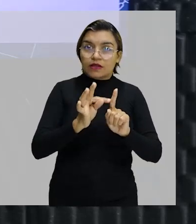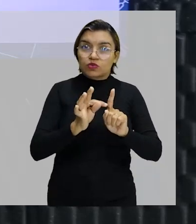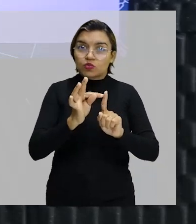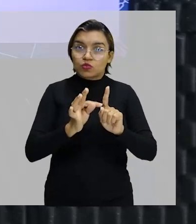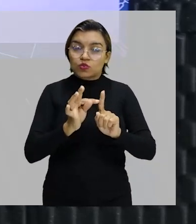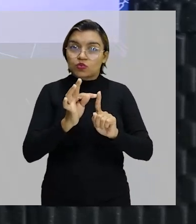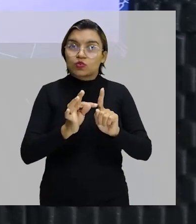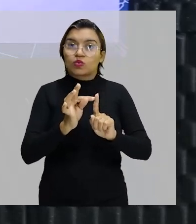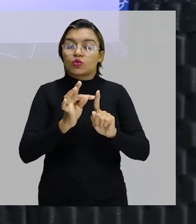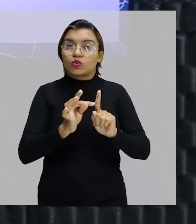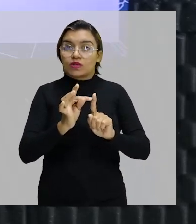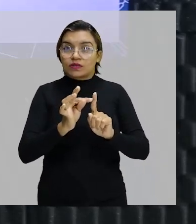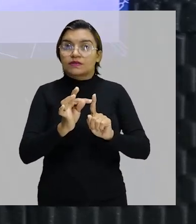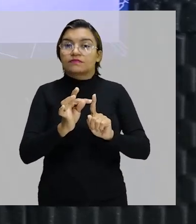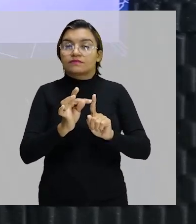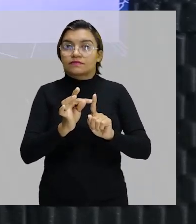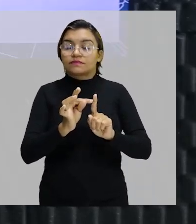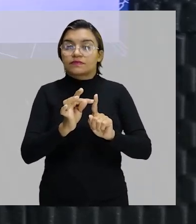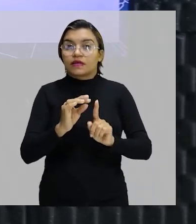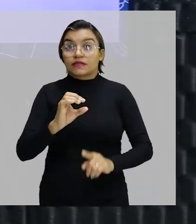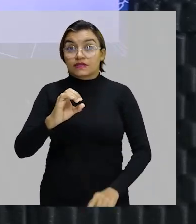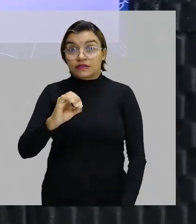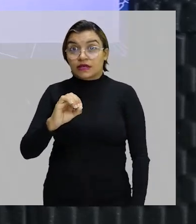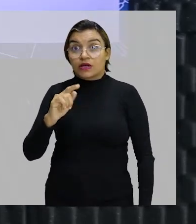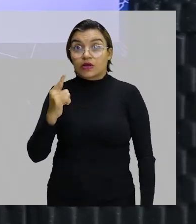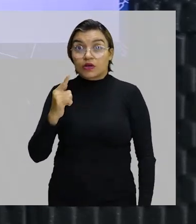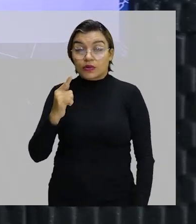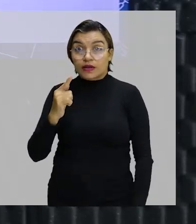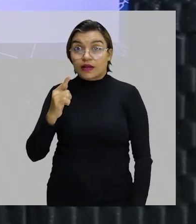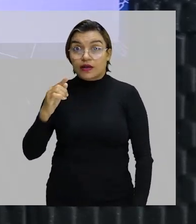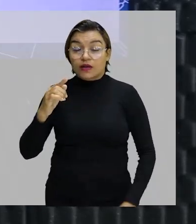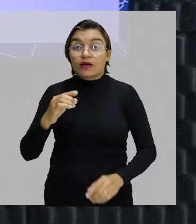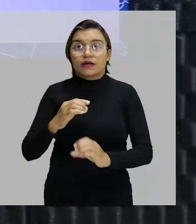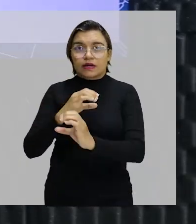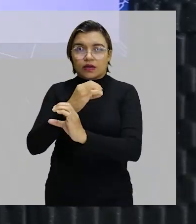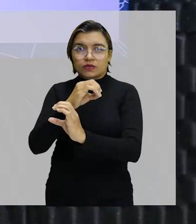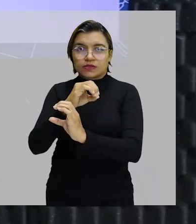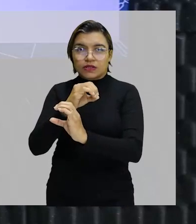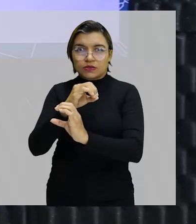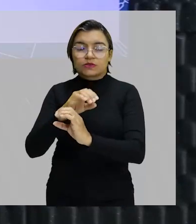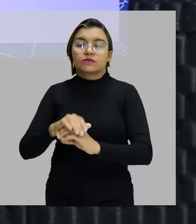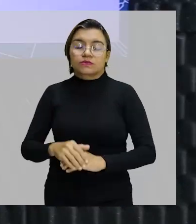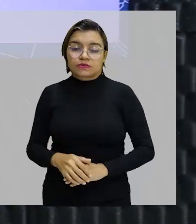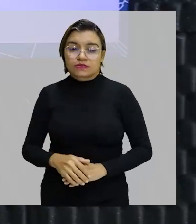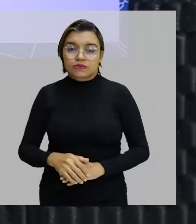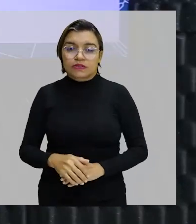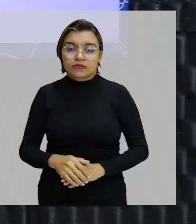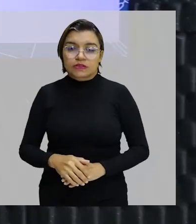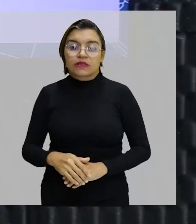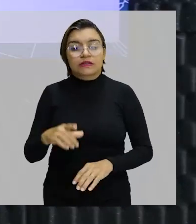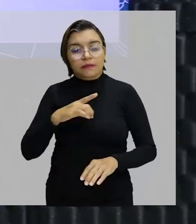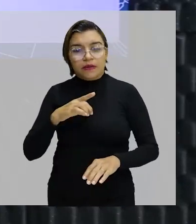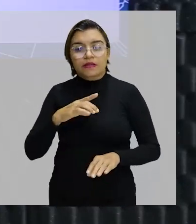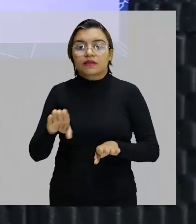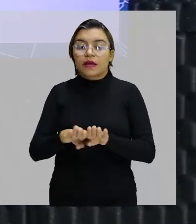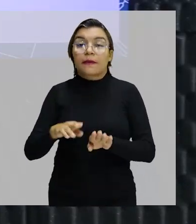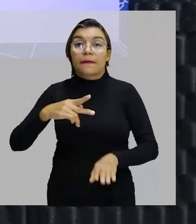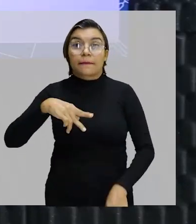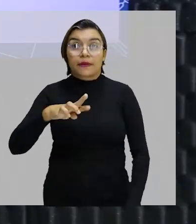ou 273 Kelvin e pressão de 1 atmosfera, 1 atm, ou então